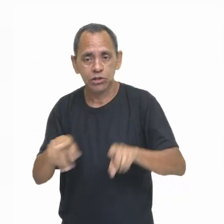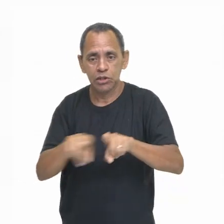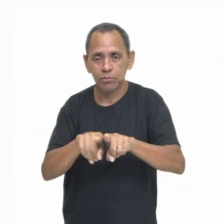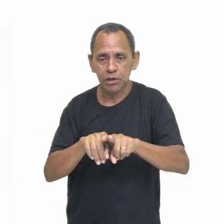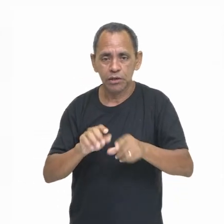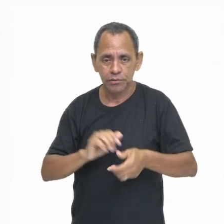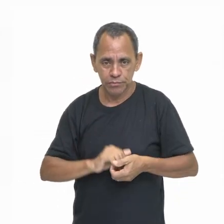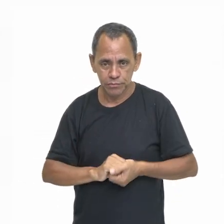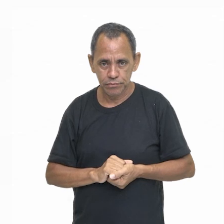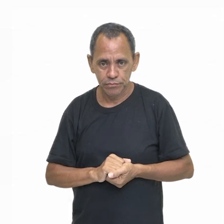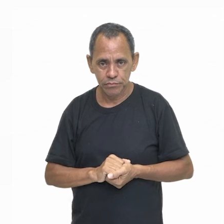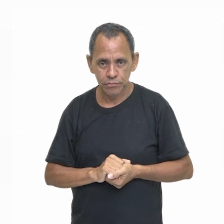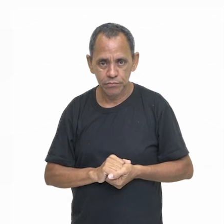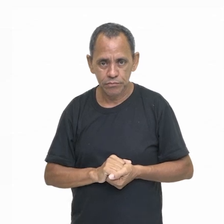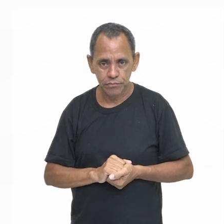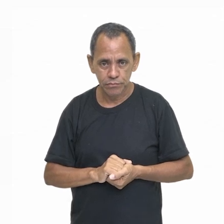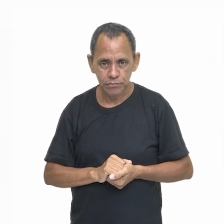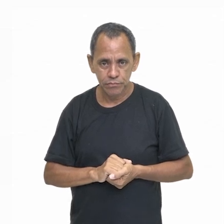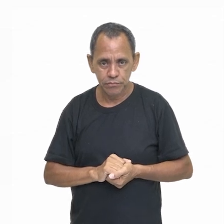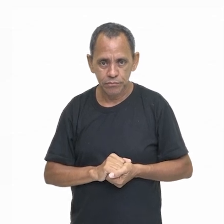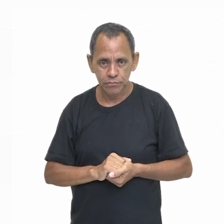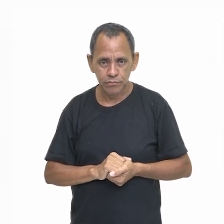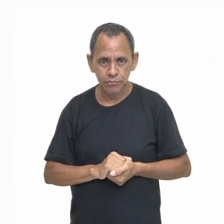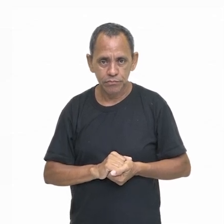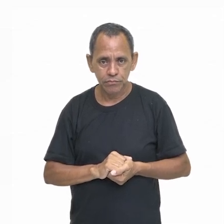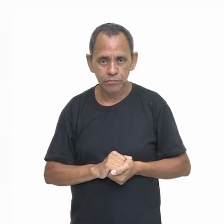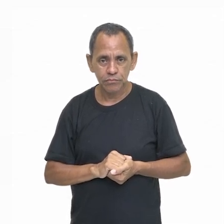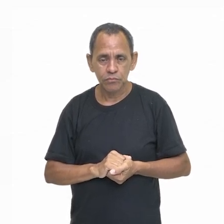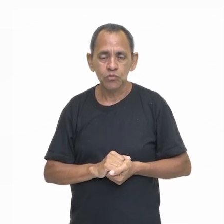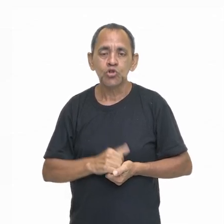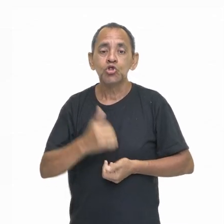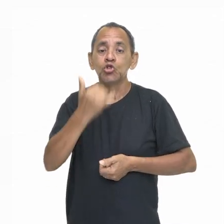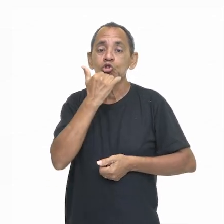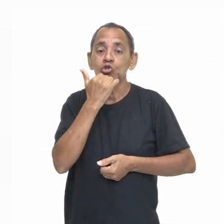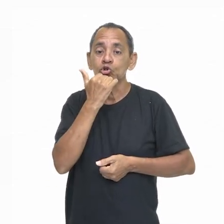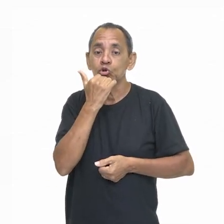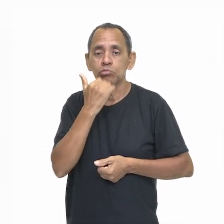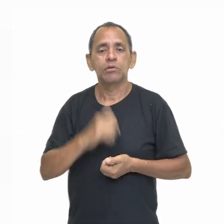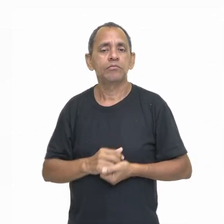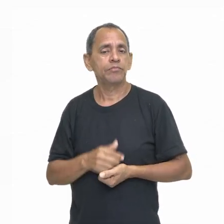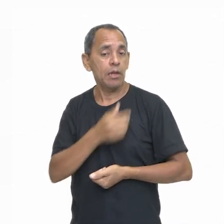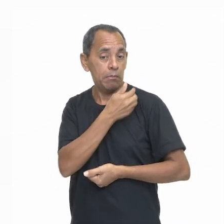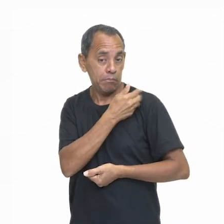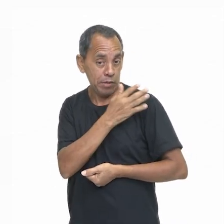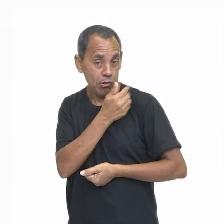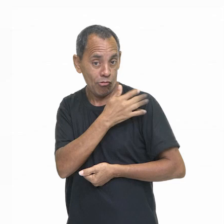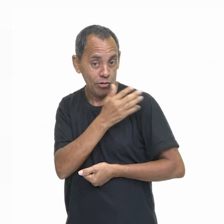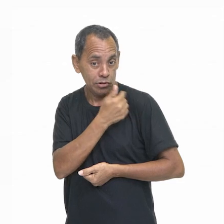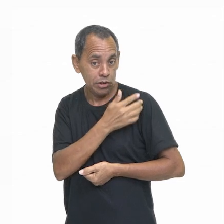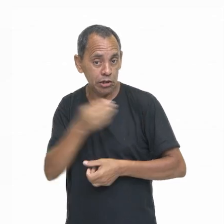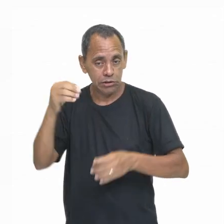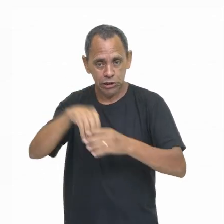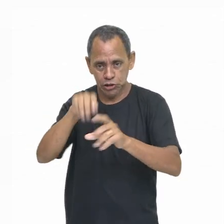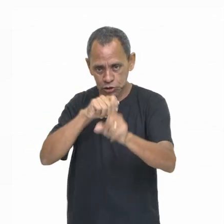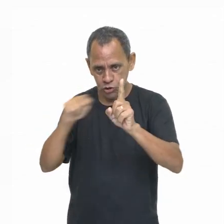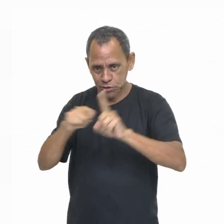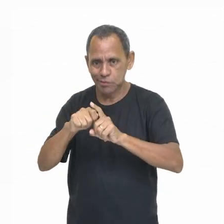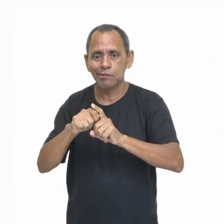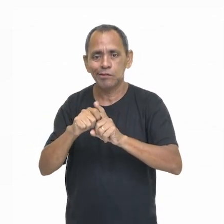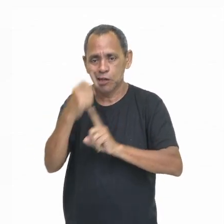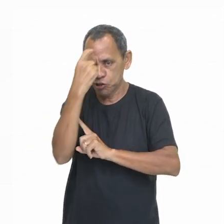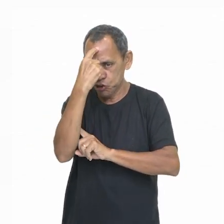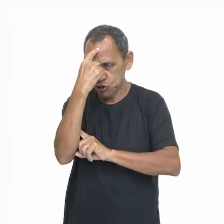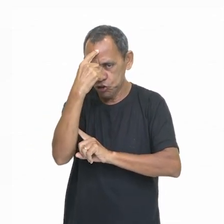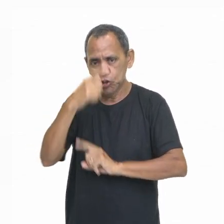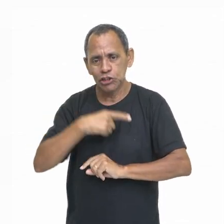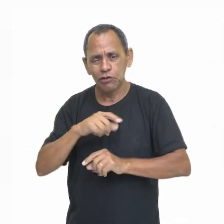sistema? Olha só, ele é um sistema complexo, tá? Com diversas, o quê?